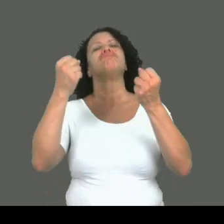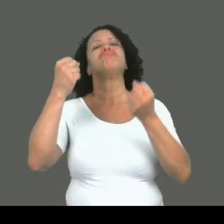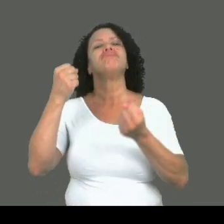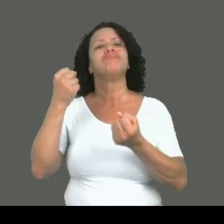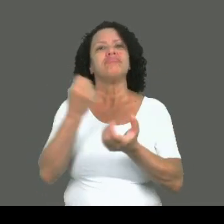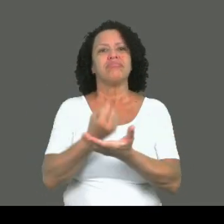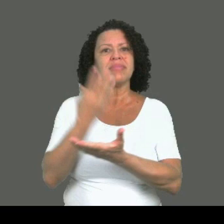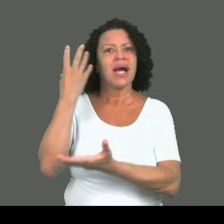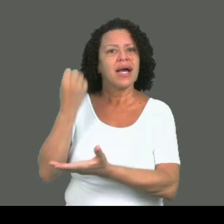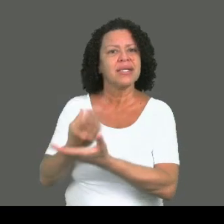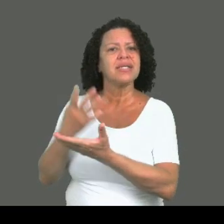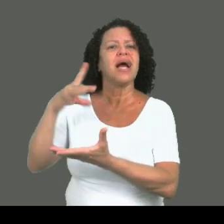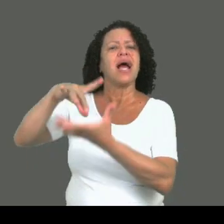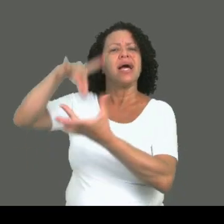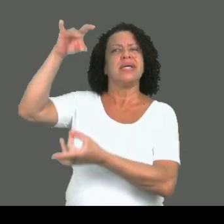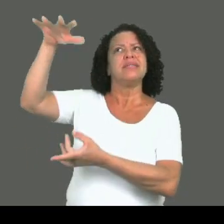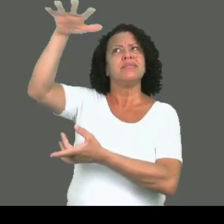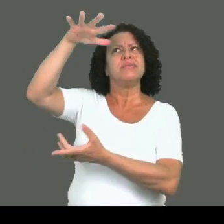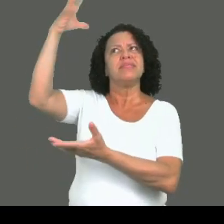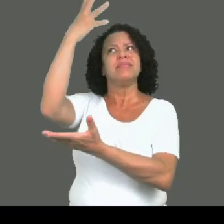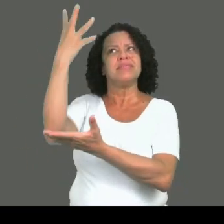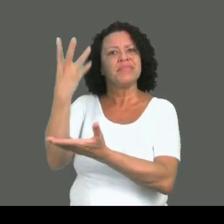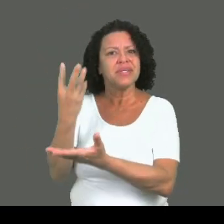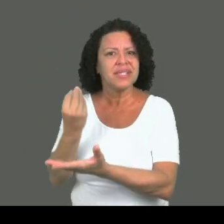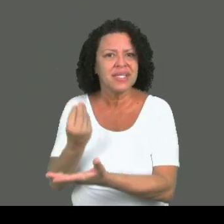ao espiritualismo e ao espiritismo,